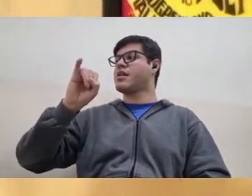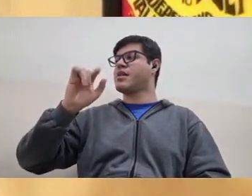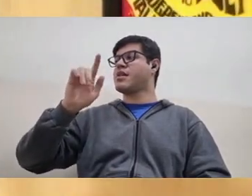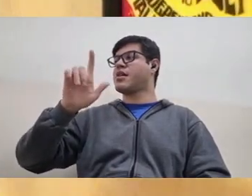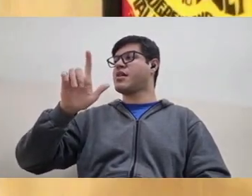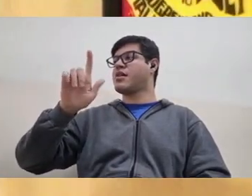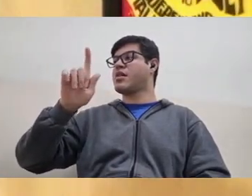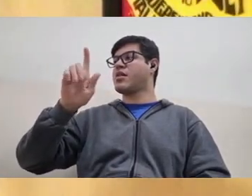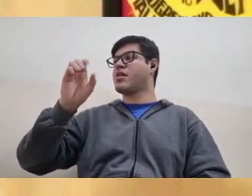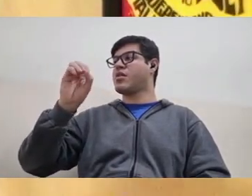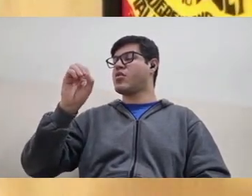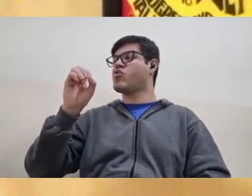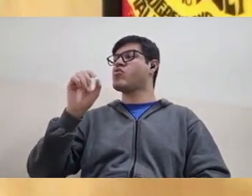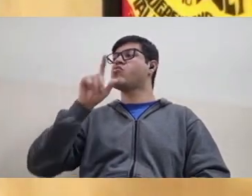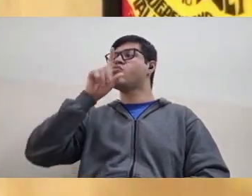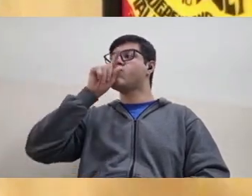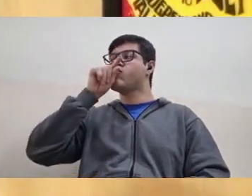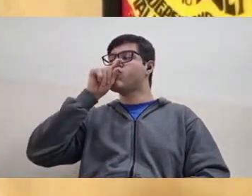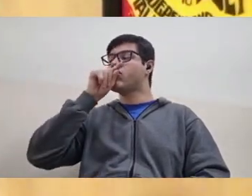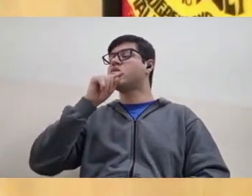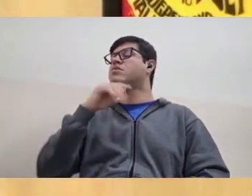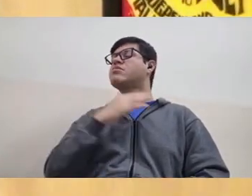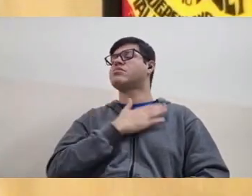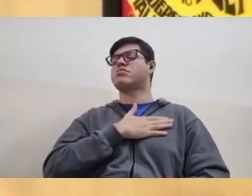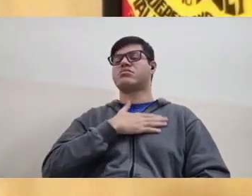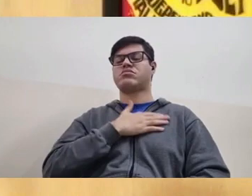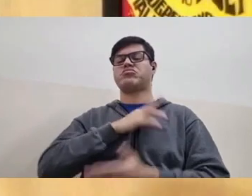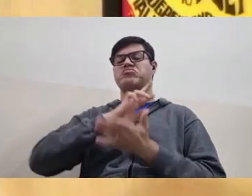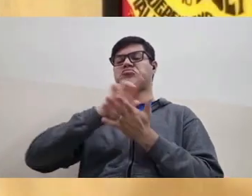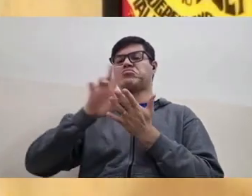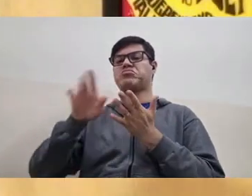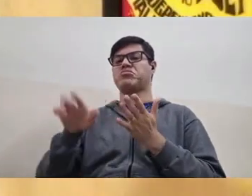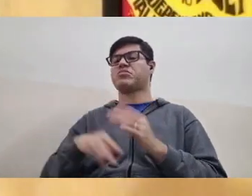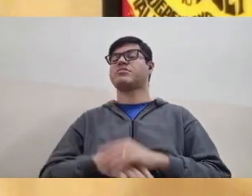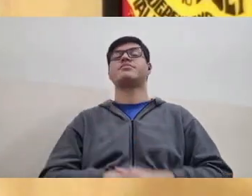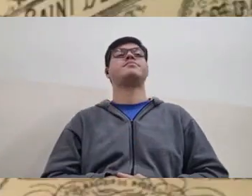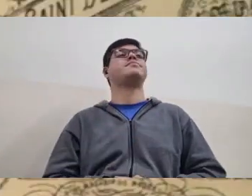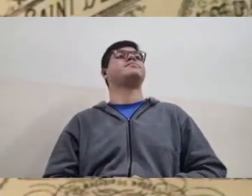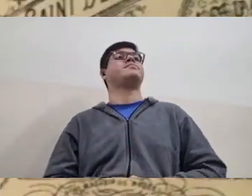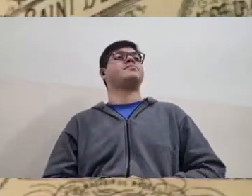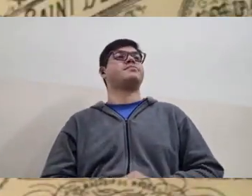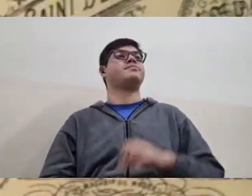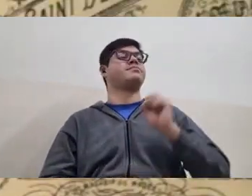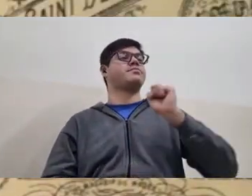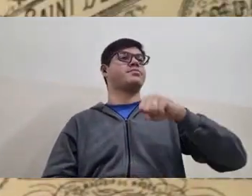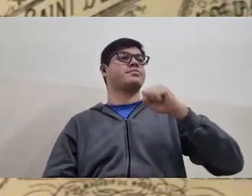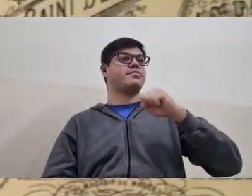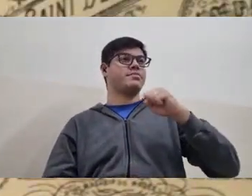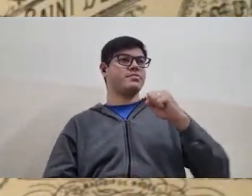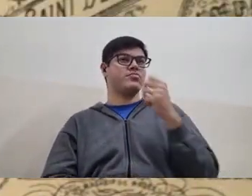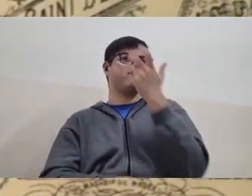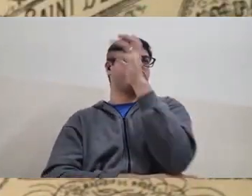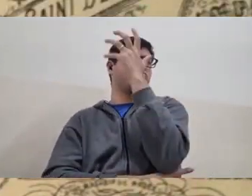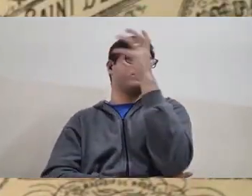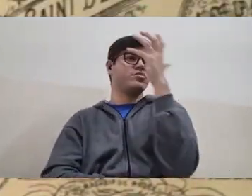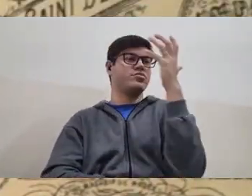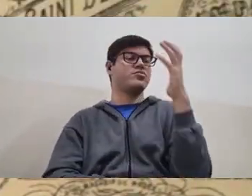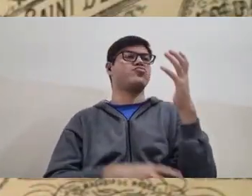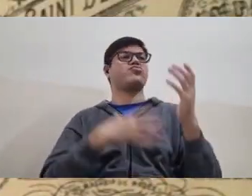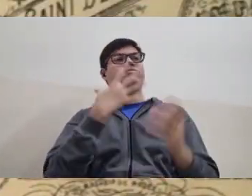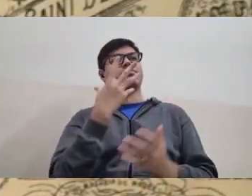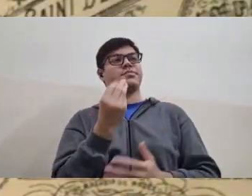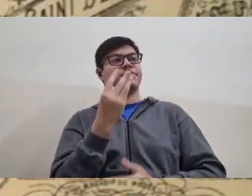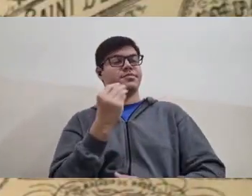as aves, não atrai? Com certeza. Não só a arara, no caso que você falou. Diverso, a avifauna é diversa